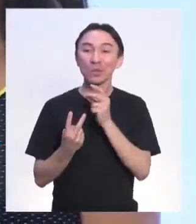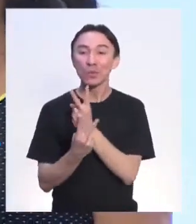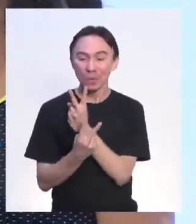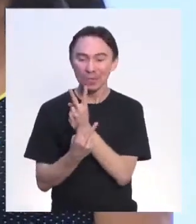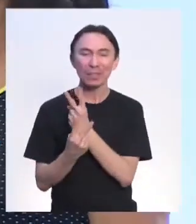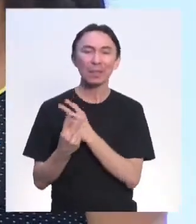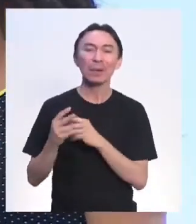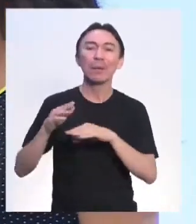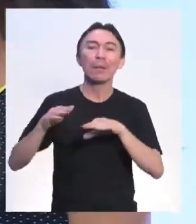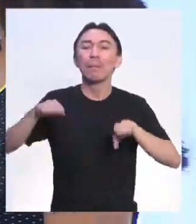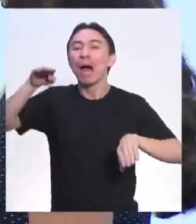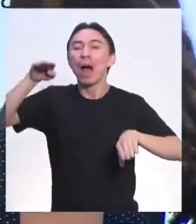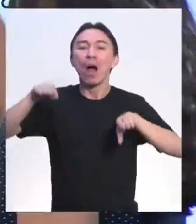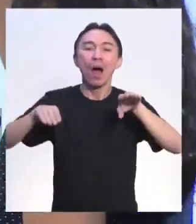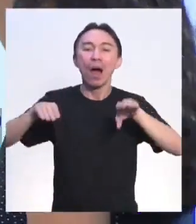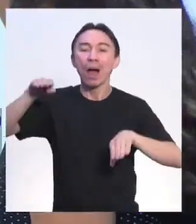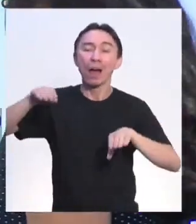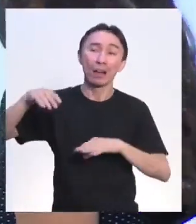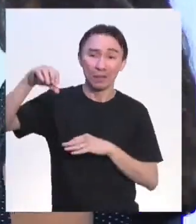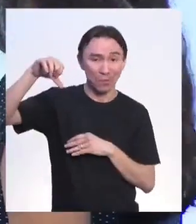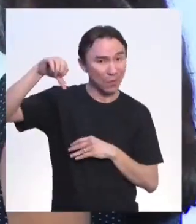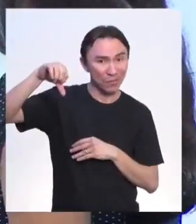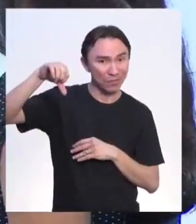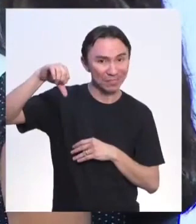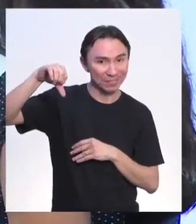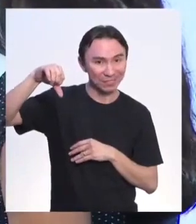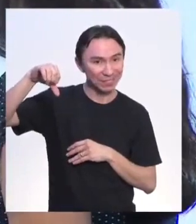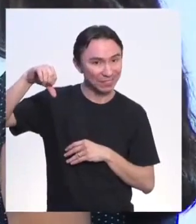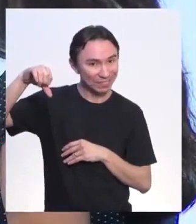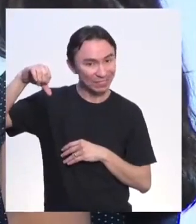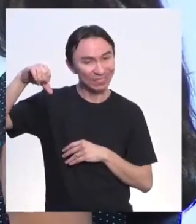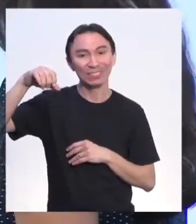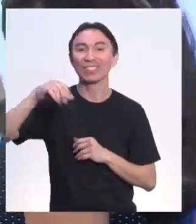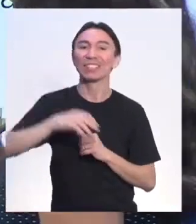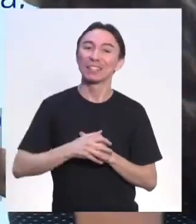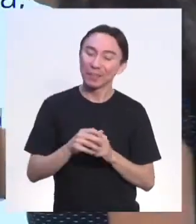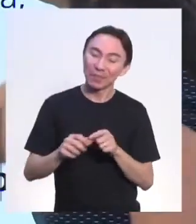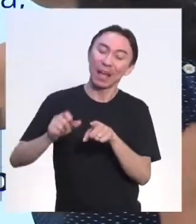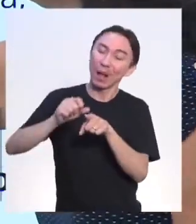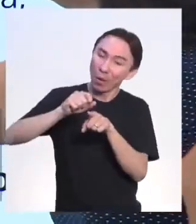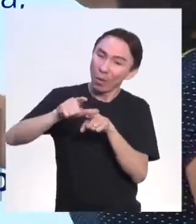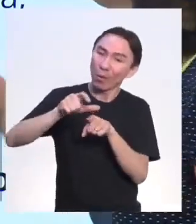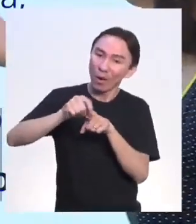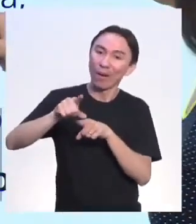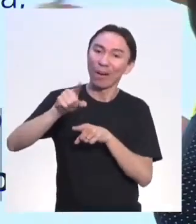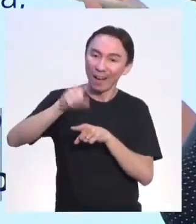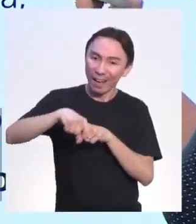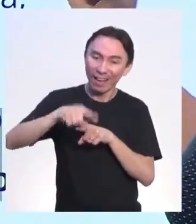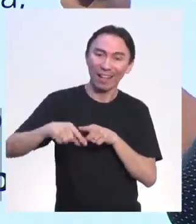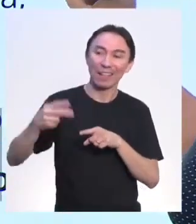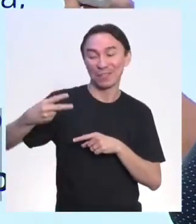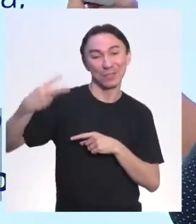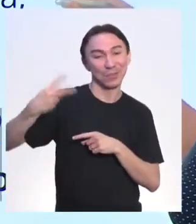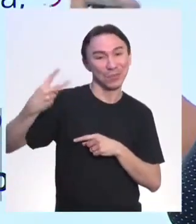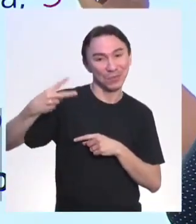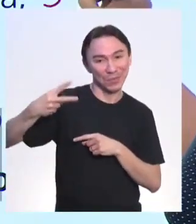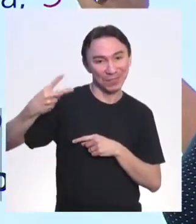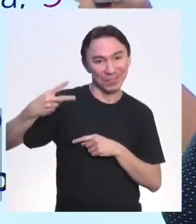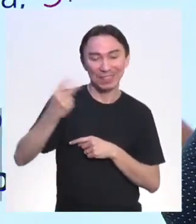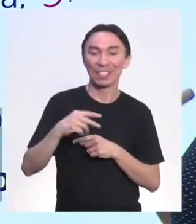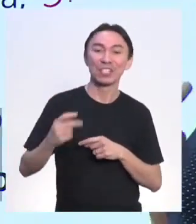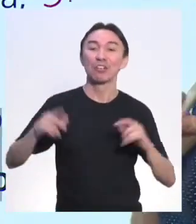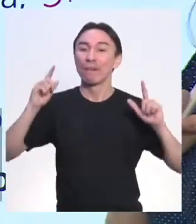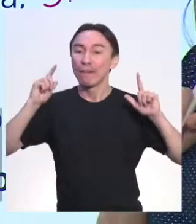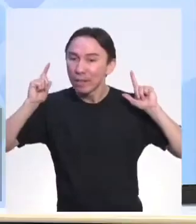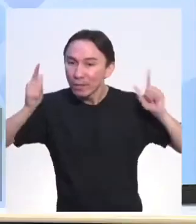maior? 9. Então, aluguel vem em segundo lugar e diversão e cultura